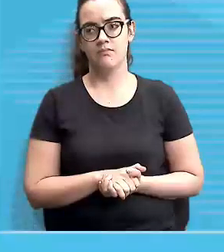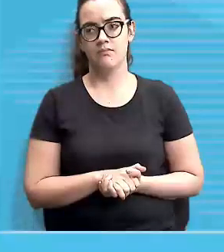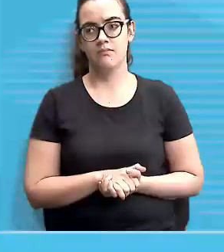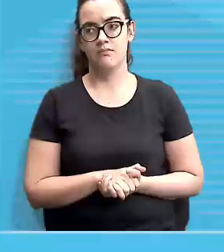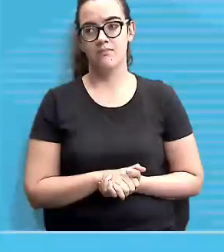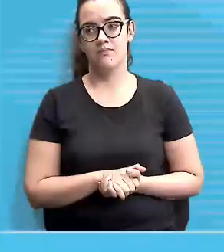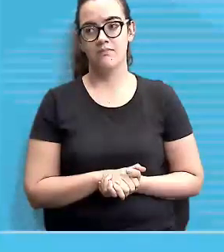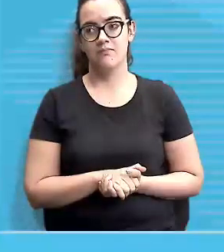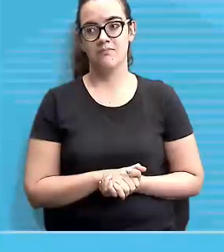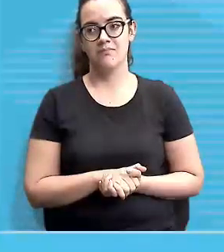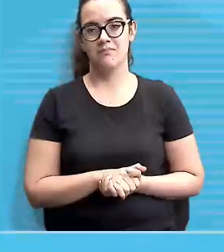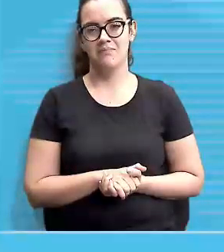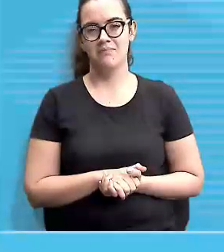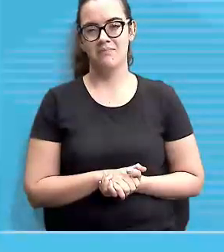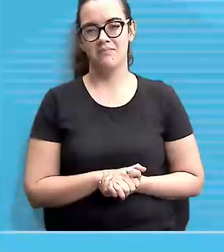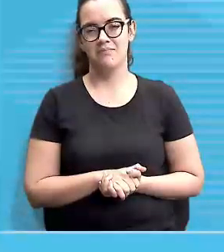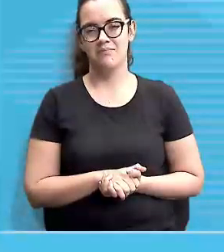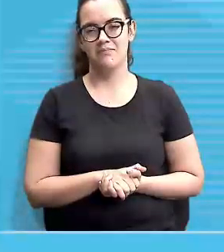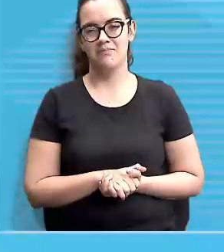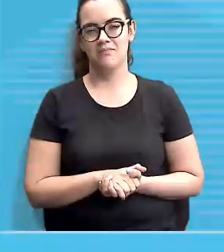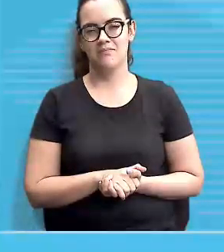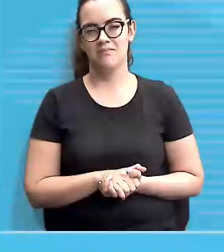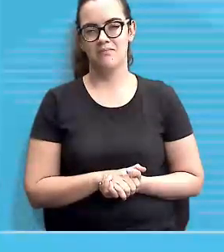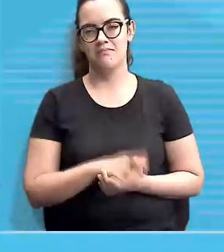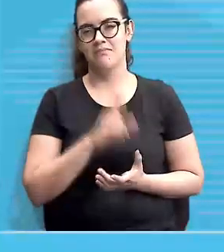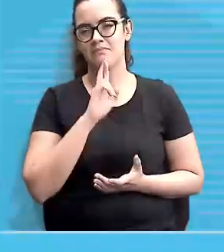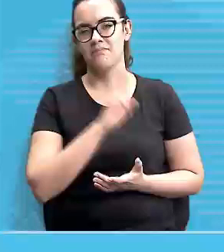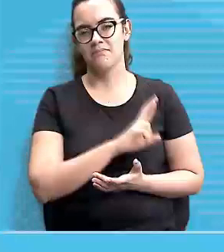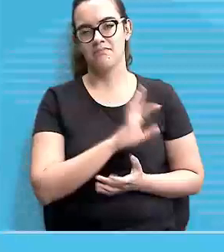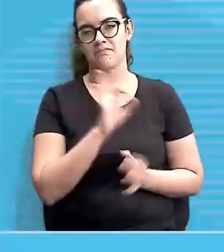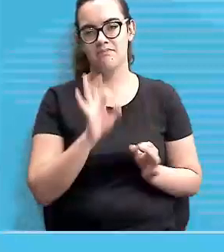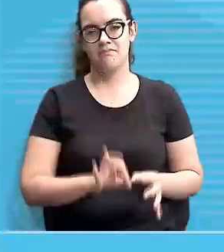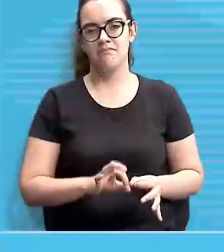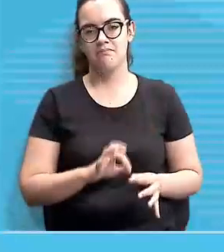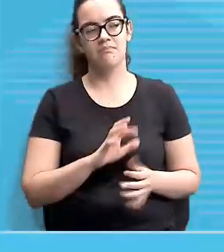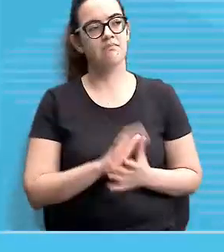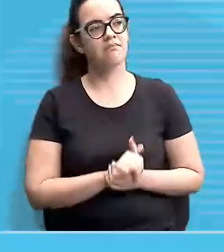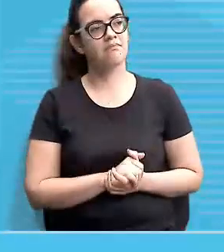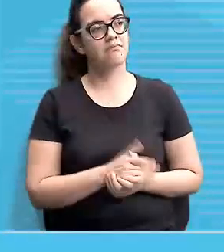bom e se torna e o nosso gabarito né letra